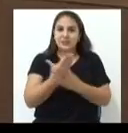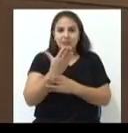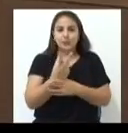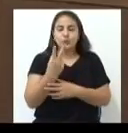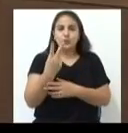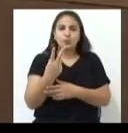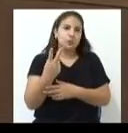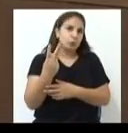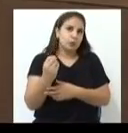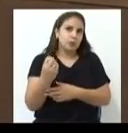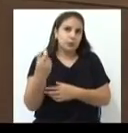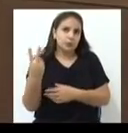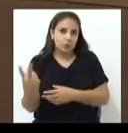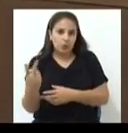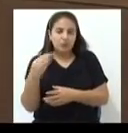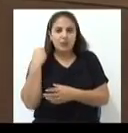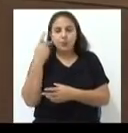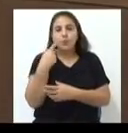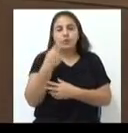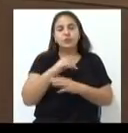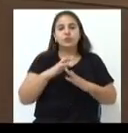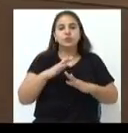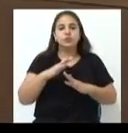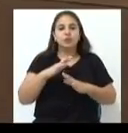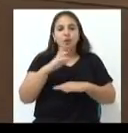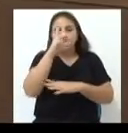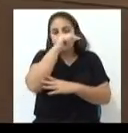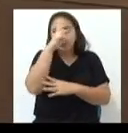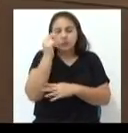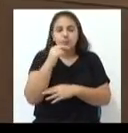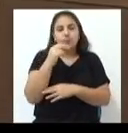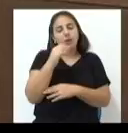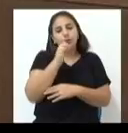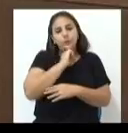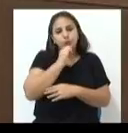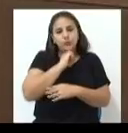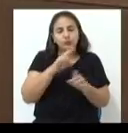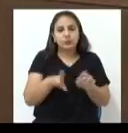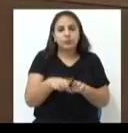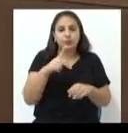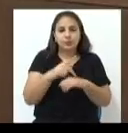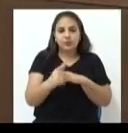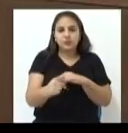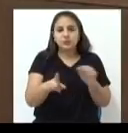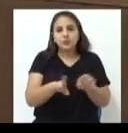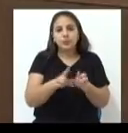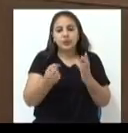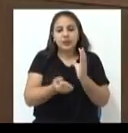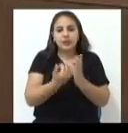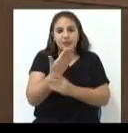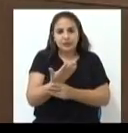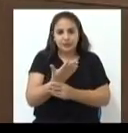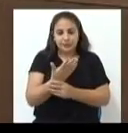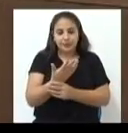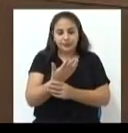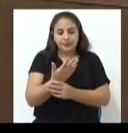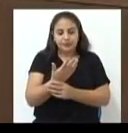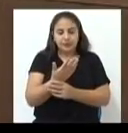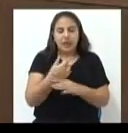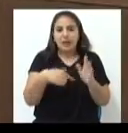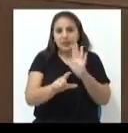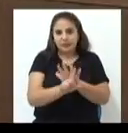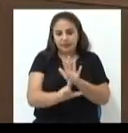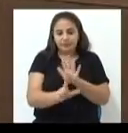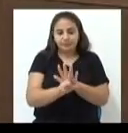2002, por lei, a Política Municipal do Idoso em Passo Fundo. Também criamos aí a